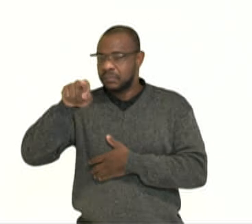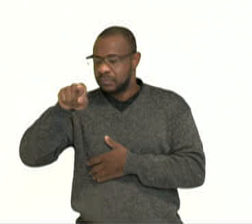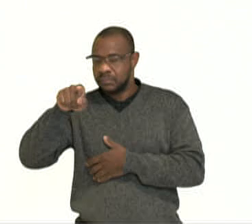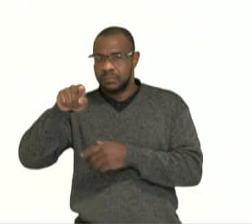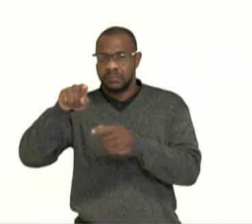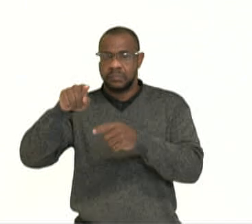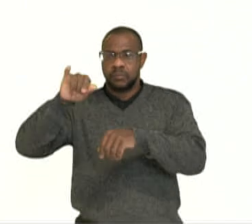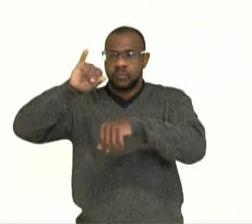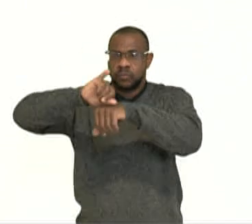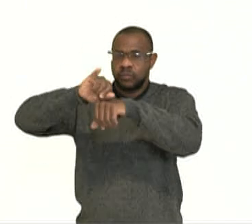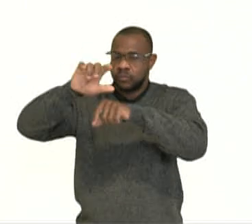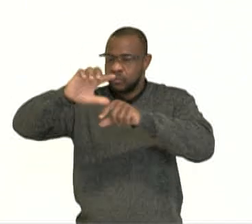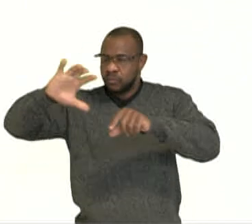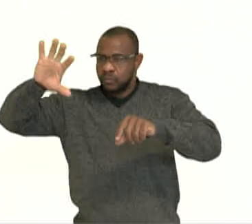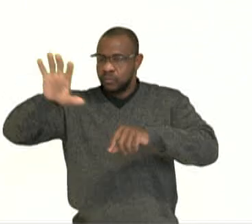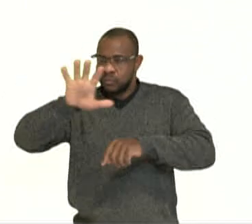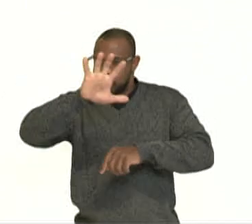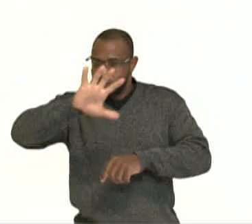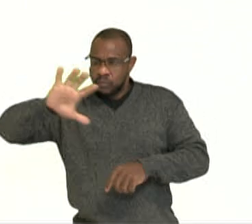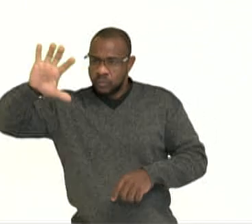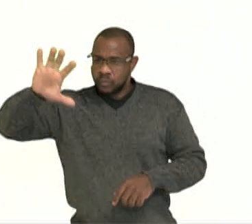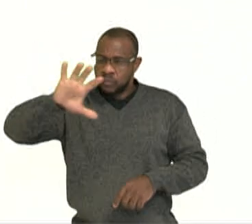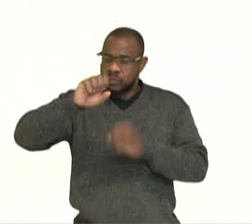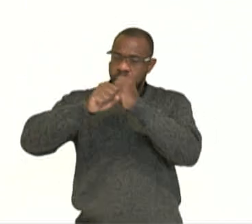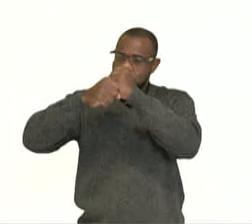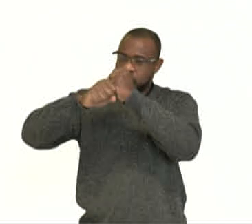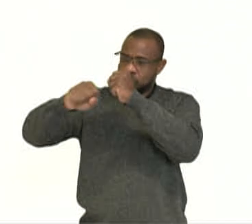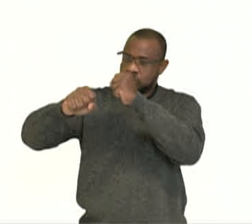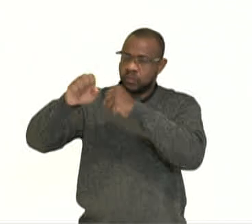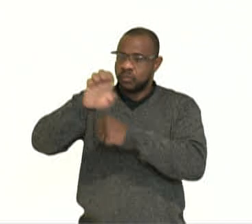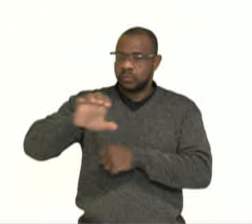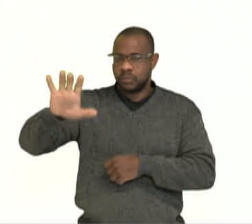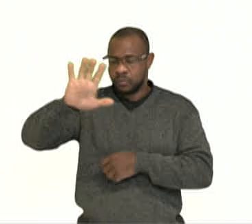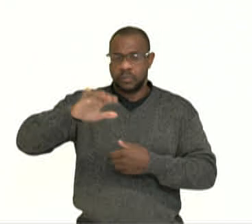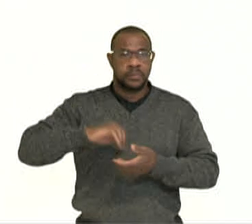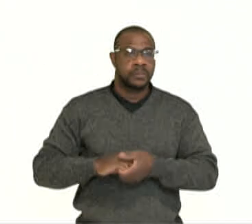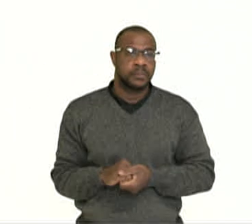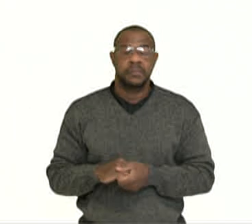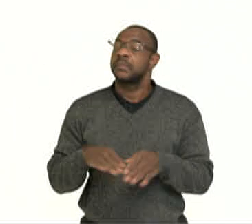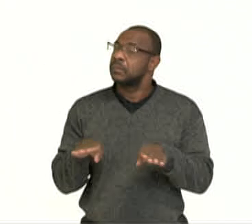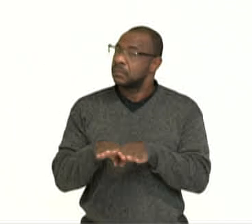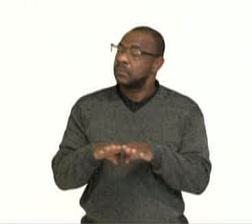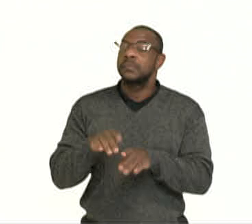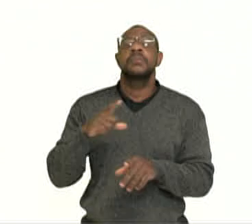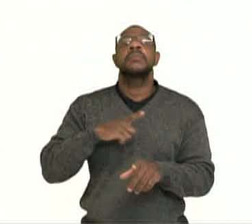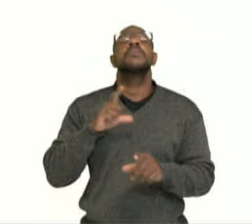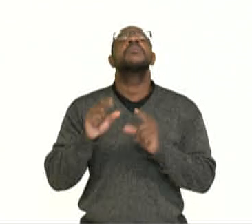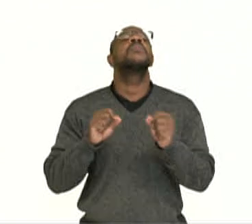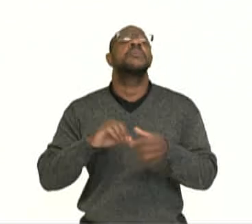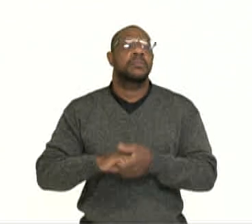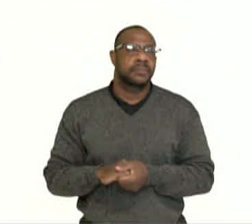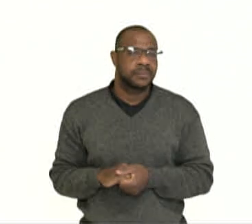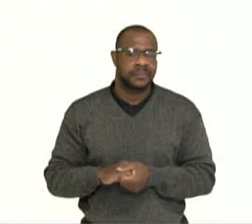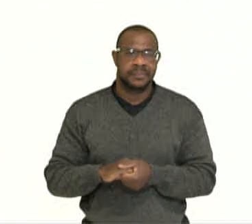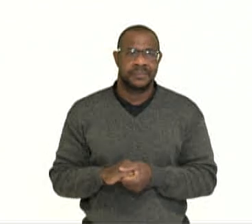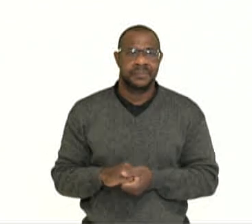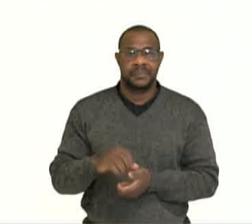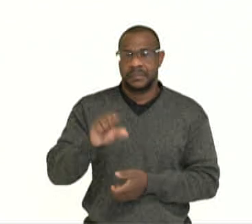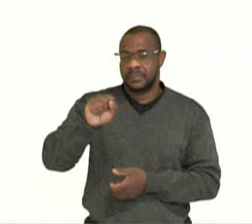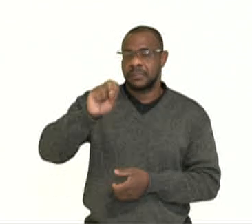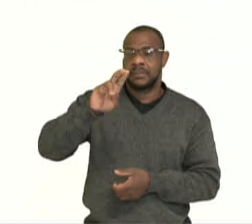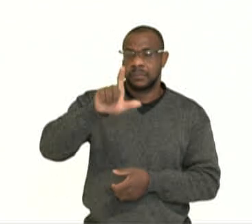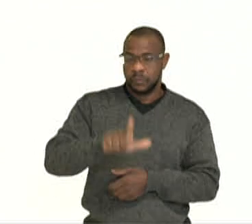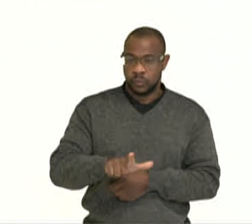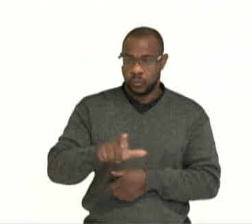europeu, ocupando uma extensa área da Europa. Também nós vamos ter na porção sul do